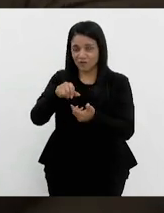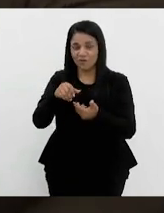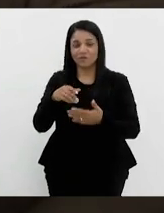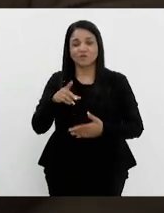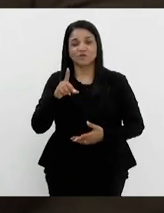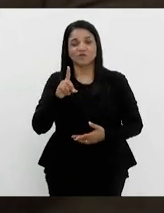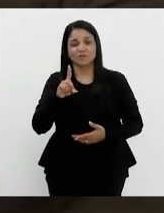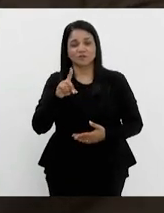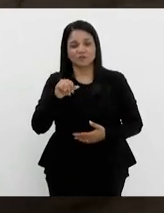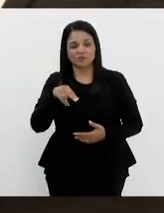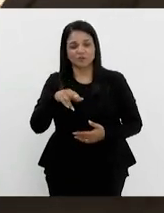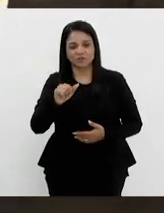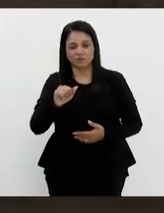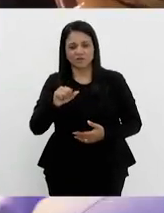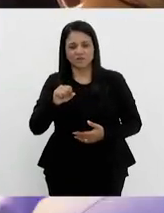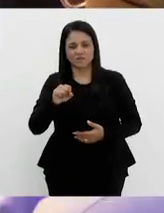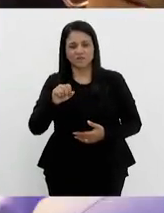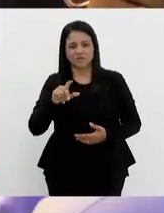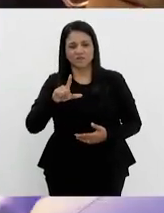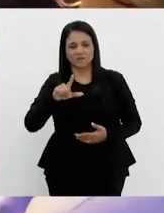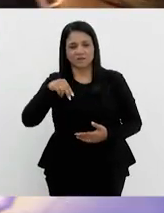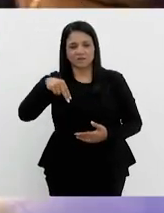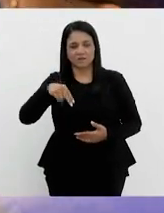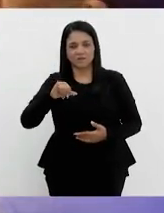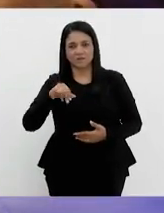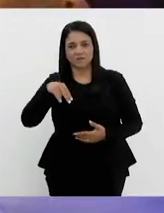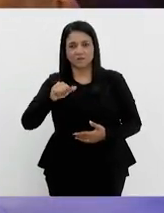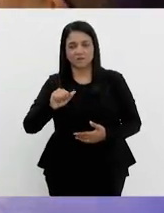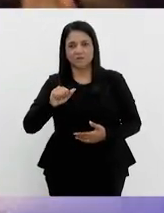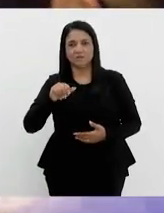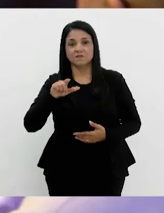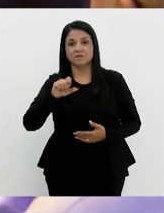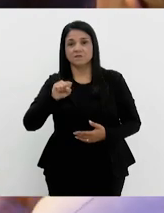movimento black money a receber seu